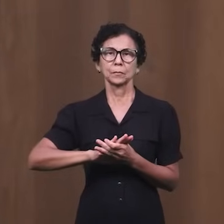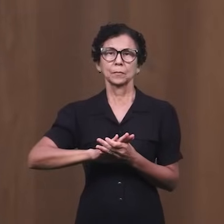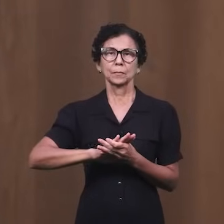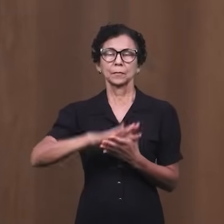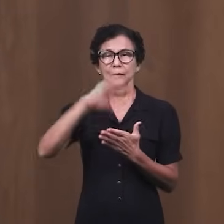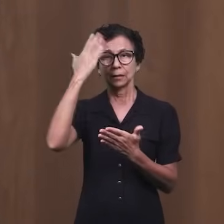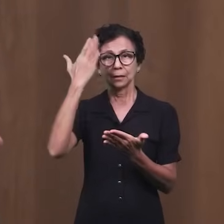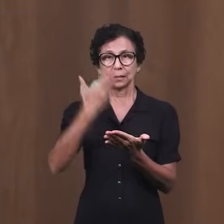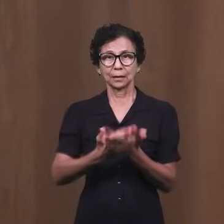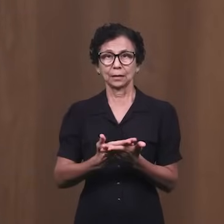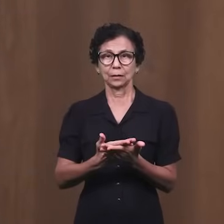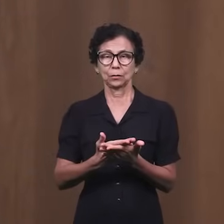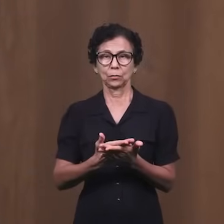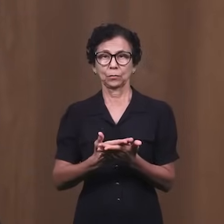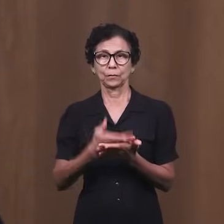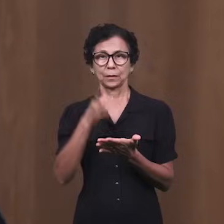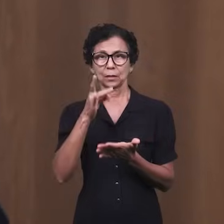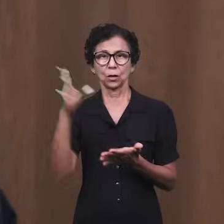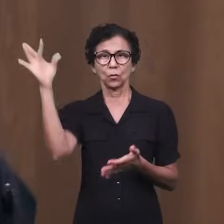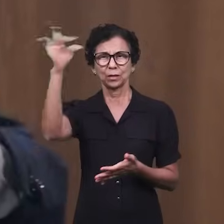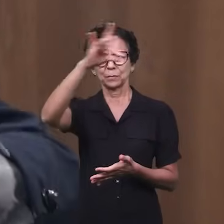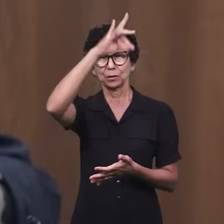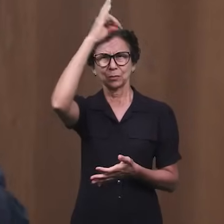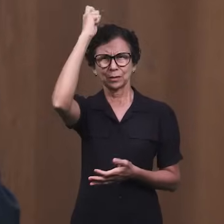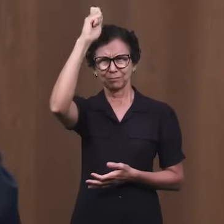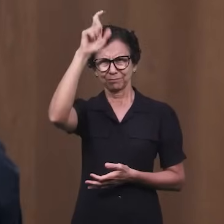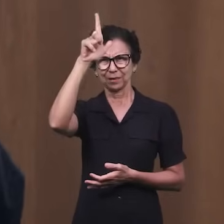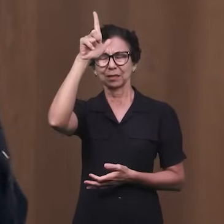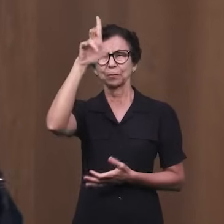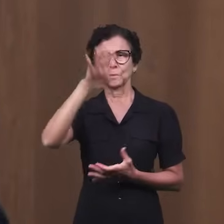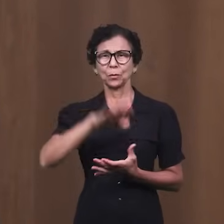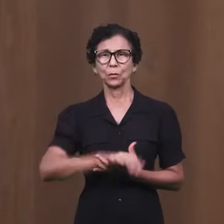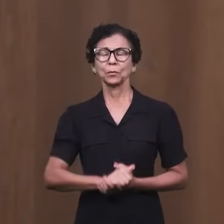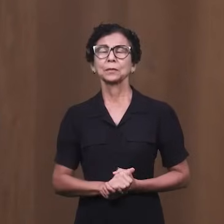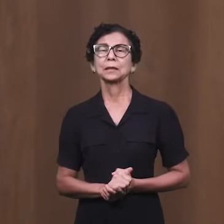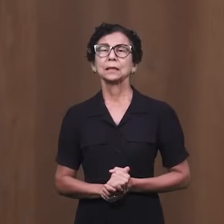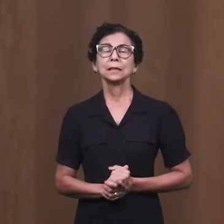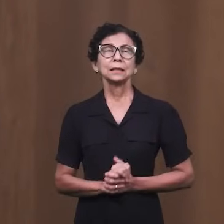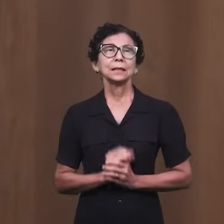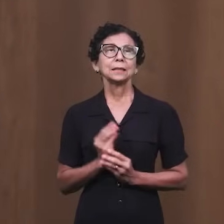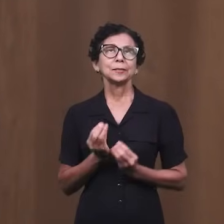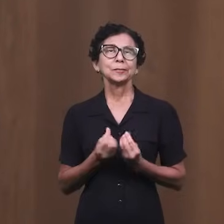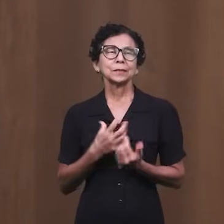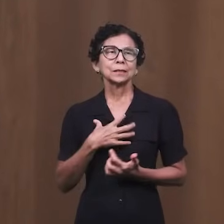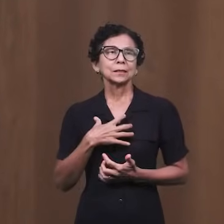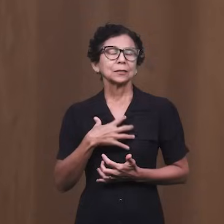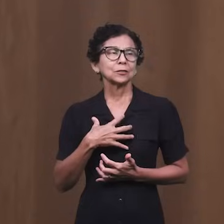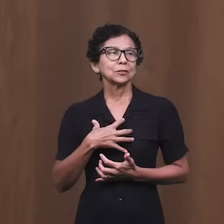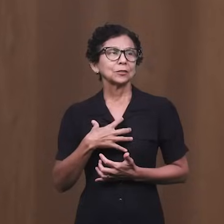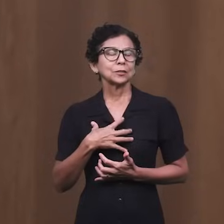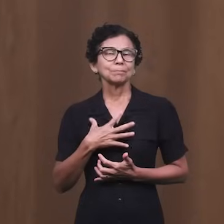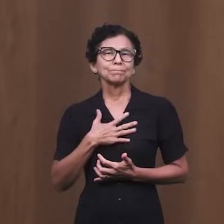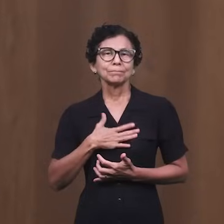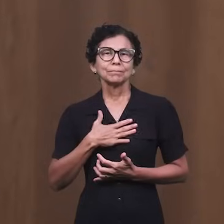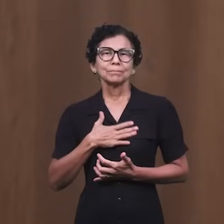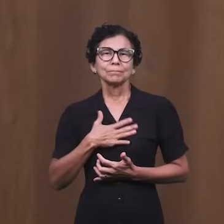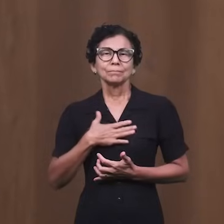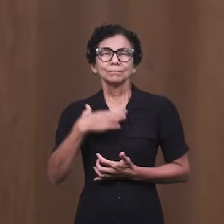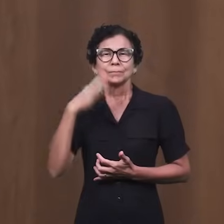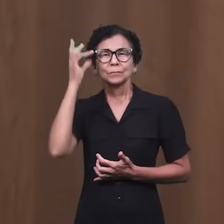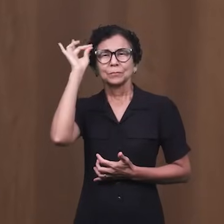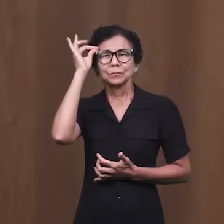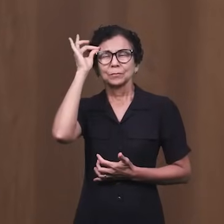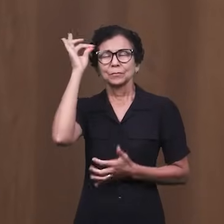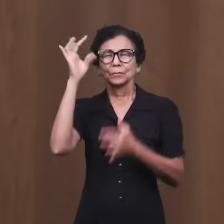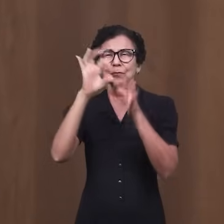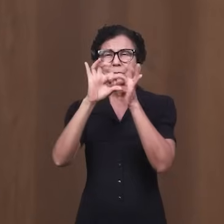pelo Espírito Santo apenas ele iria se enriquecer sobre maneira mas quando a gente fala palavra